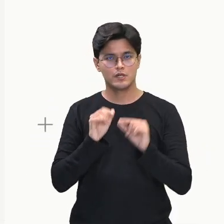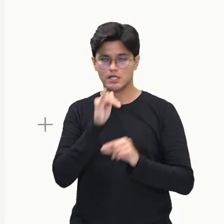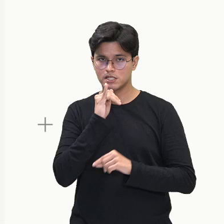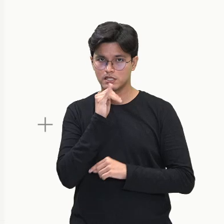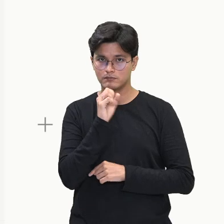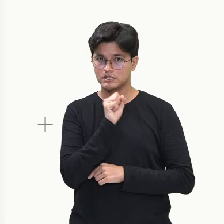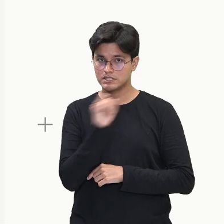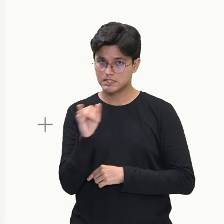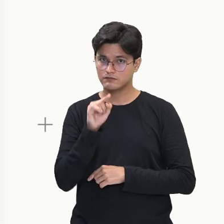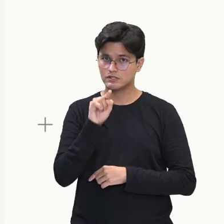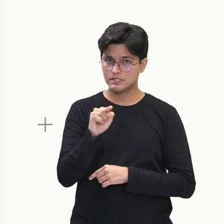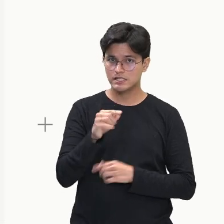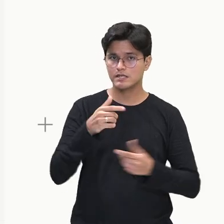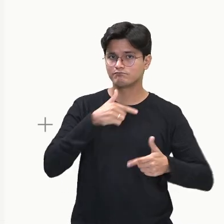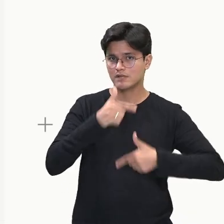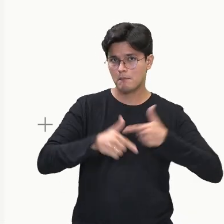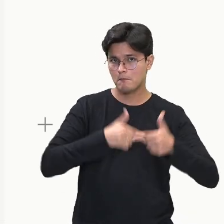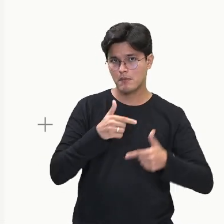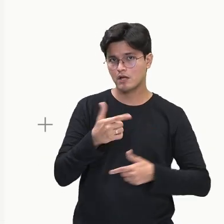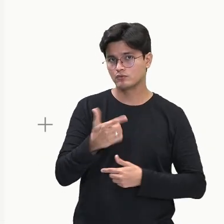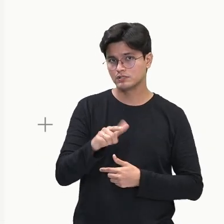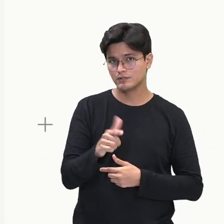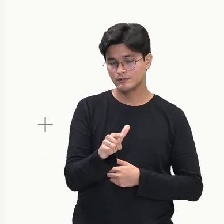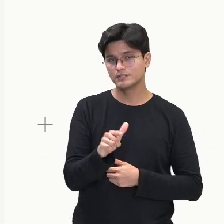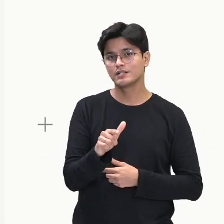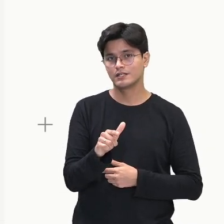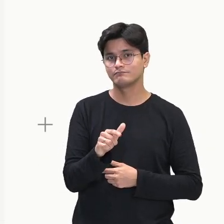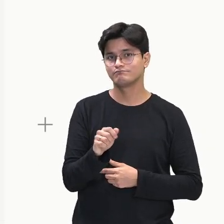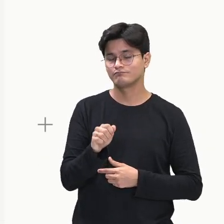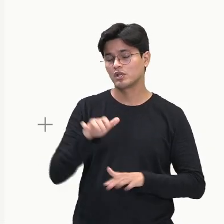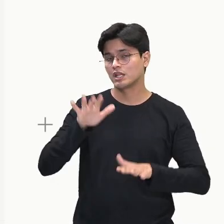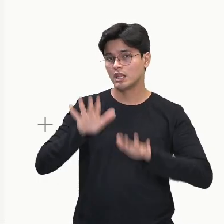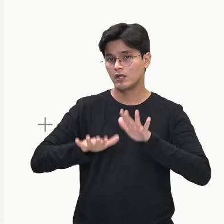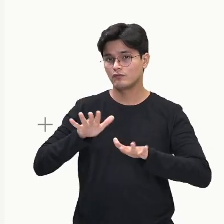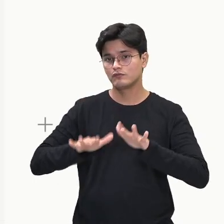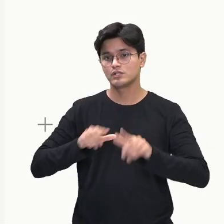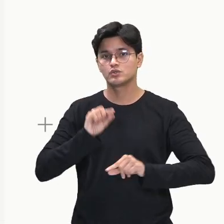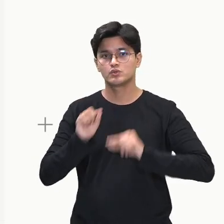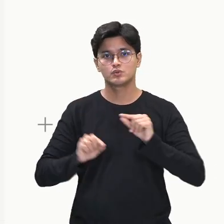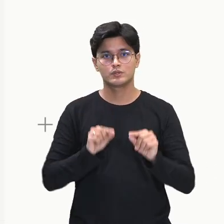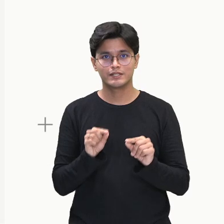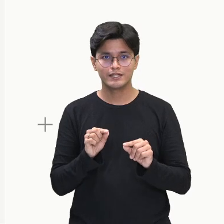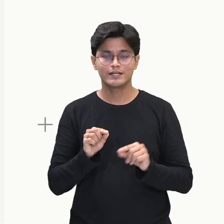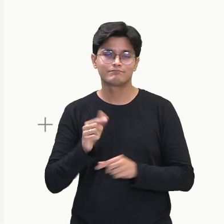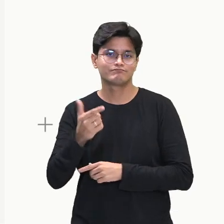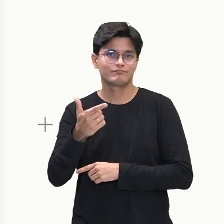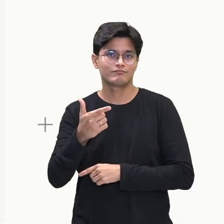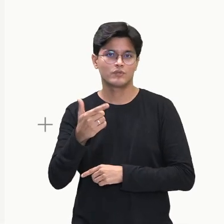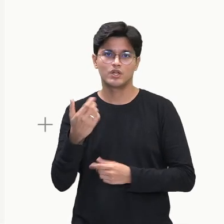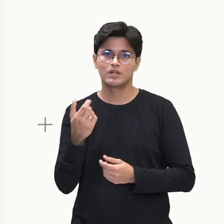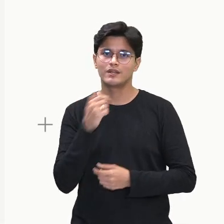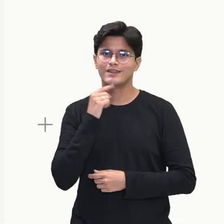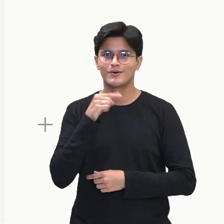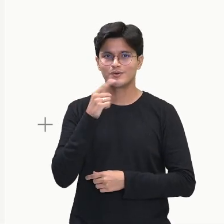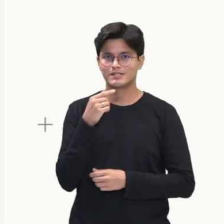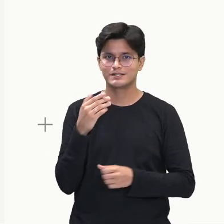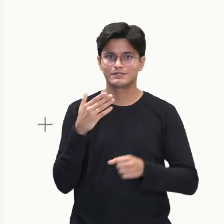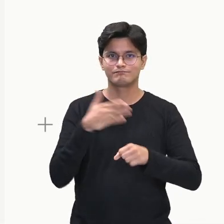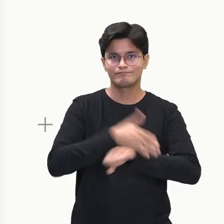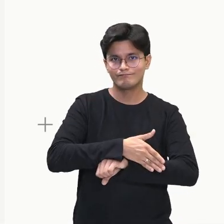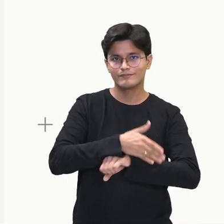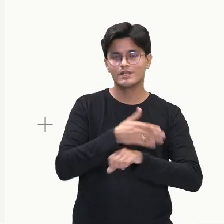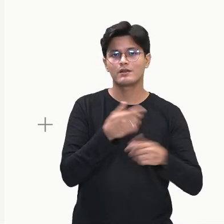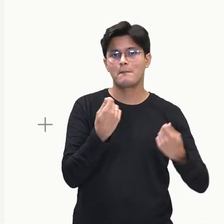renda, talvez você não tenha, provavelmente, você não tenha acesso a serviços que são